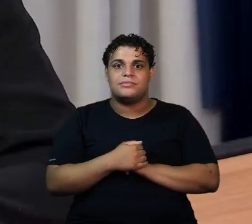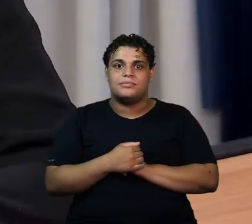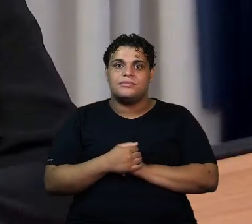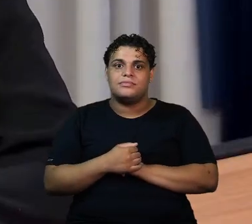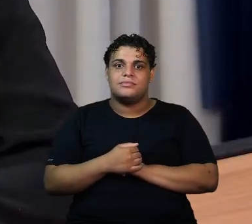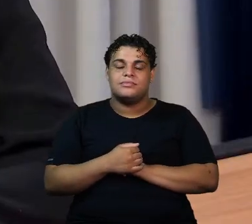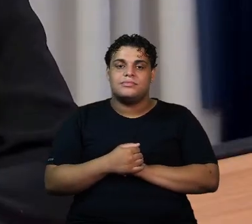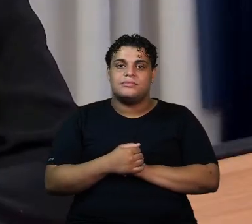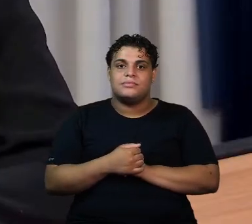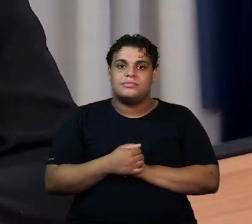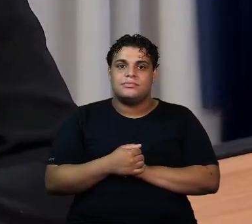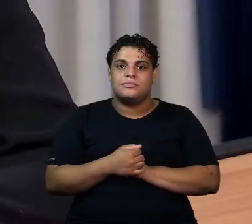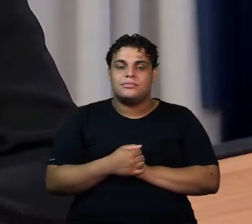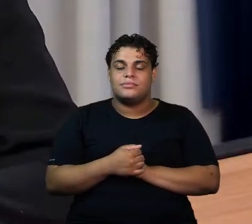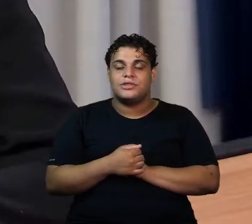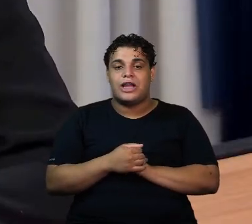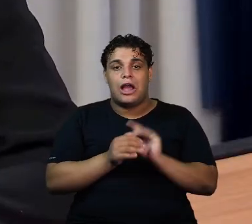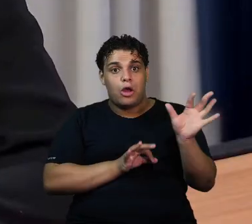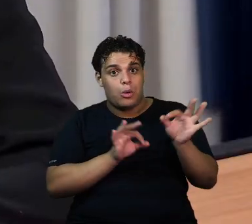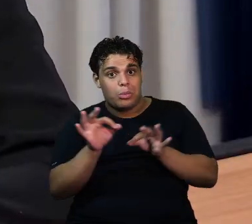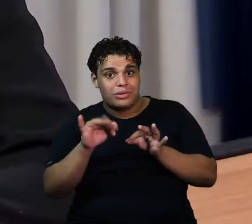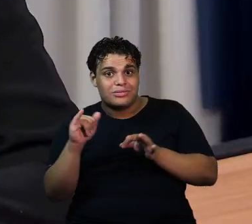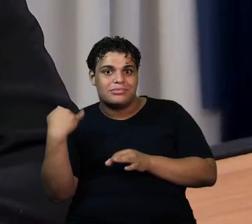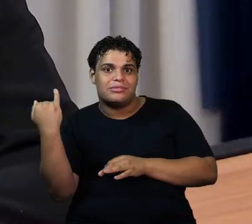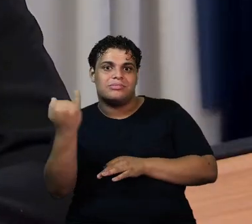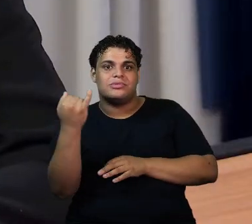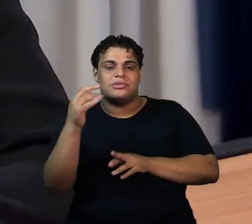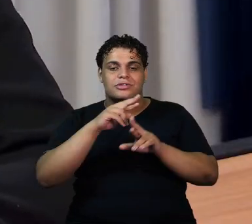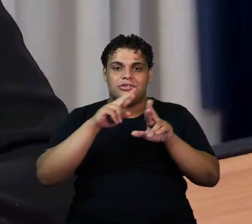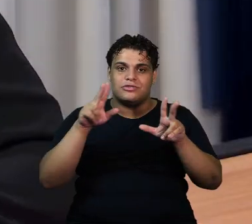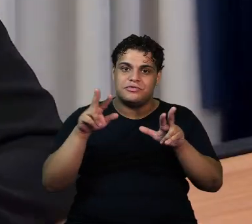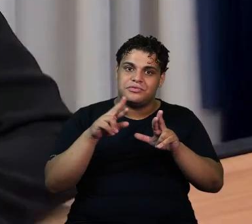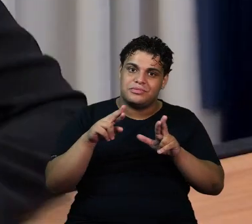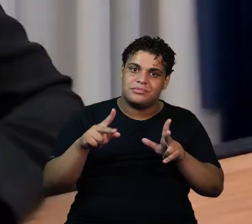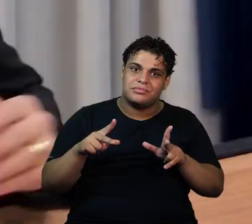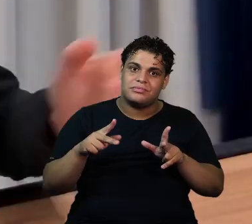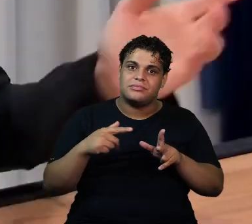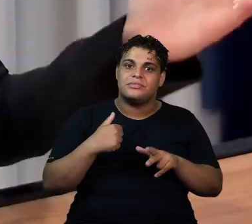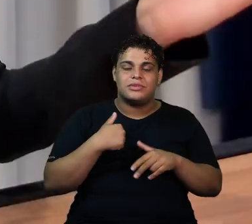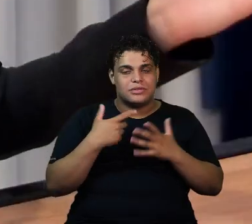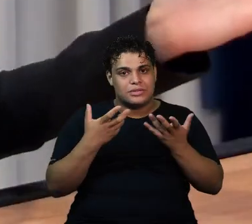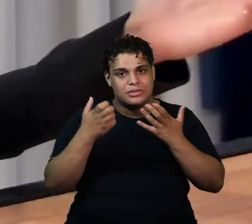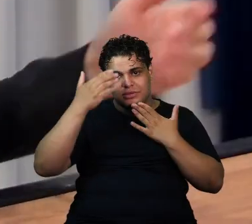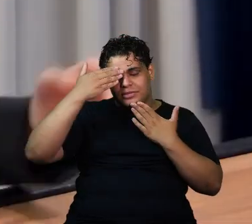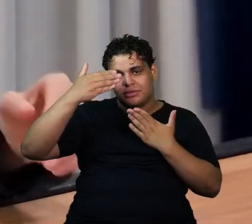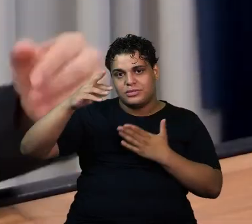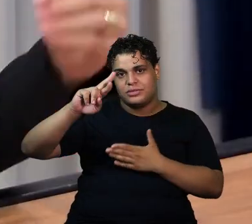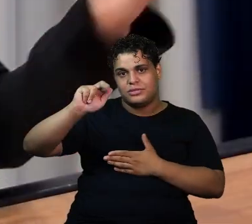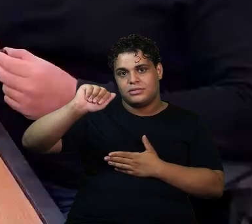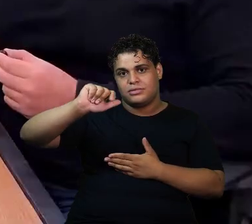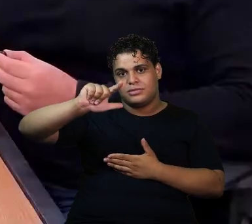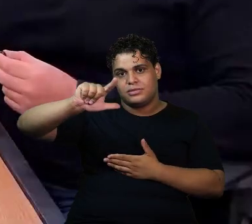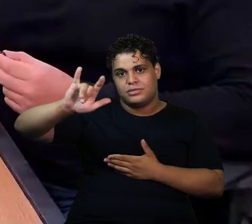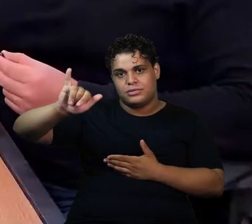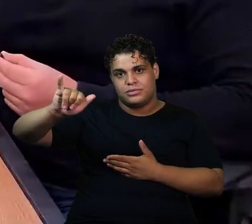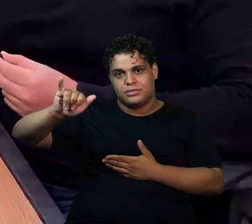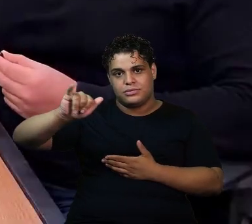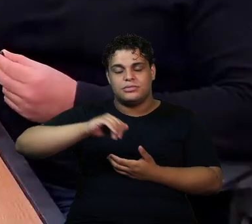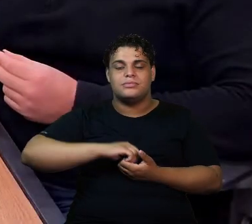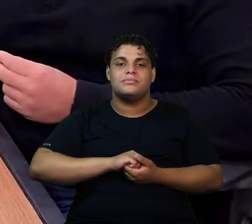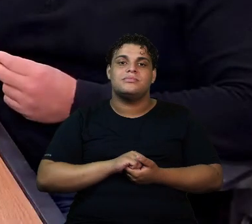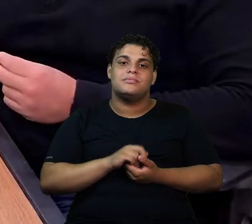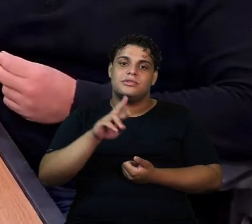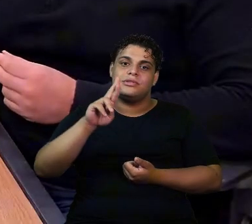projeto tão importante, tão diferente, tão importante, eu quero agradecer ao Rafael, quero agradecer ao